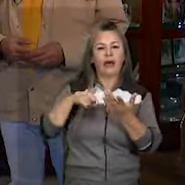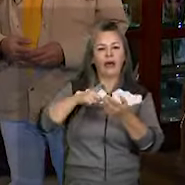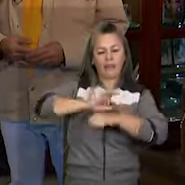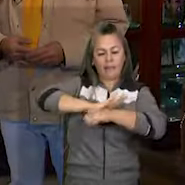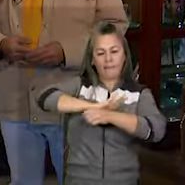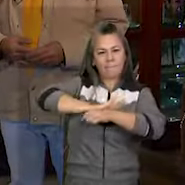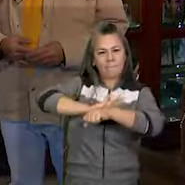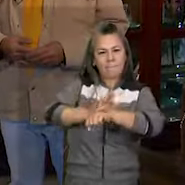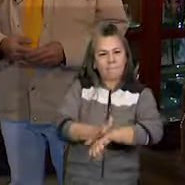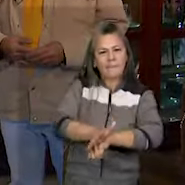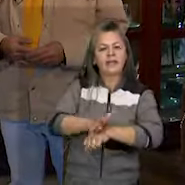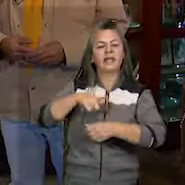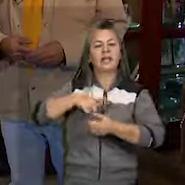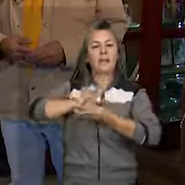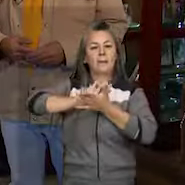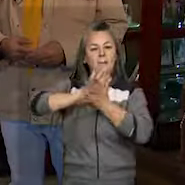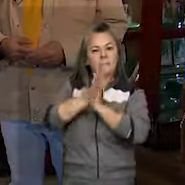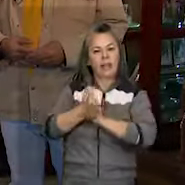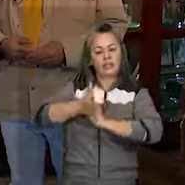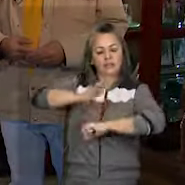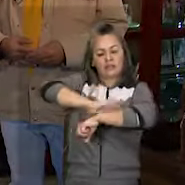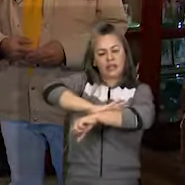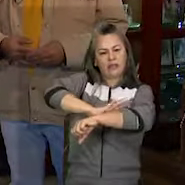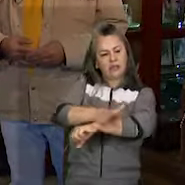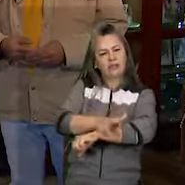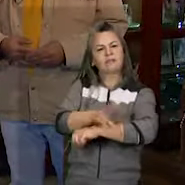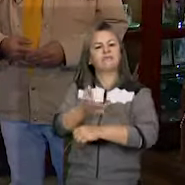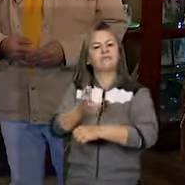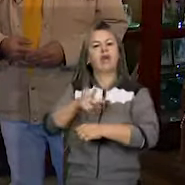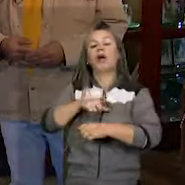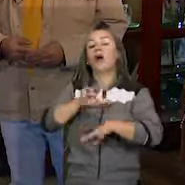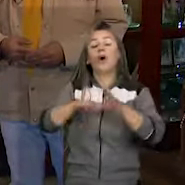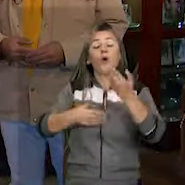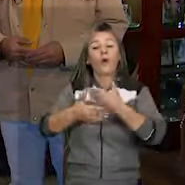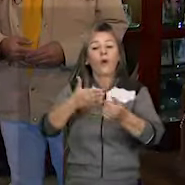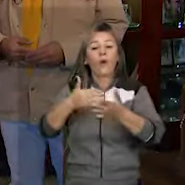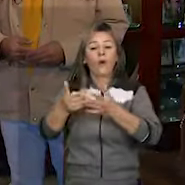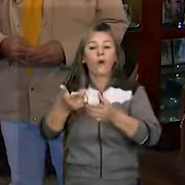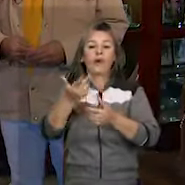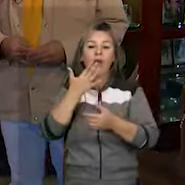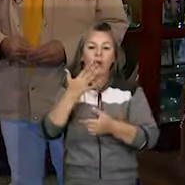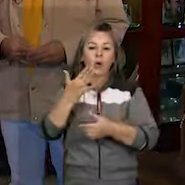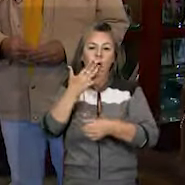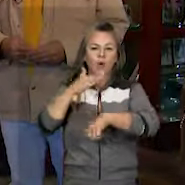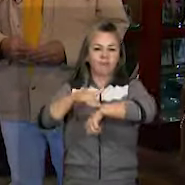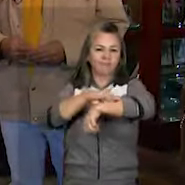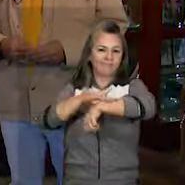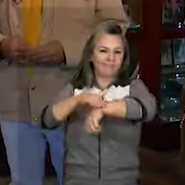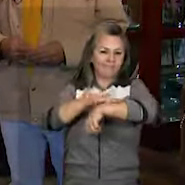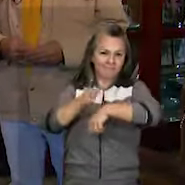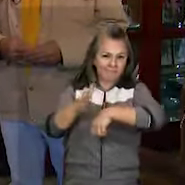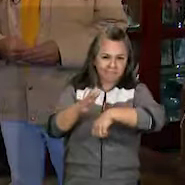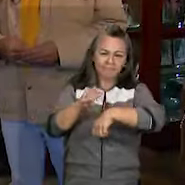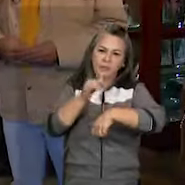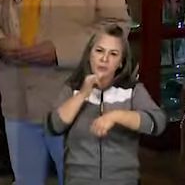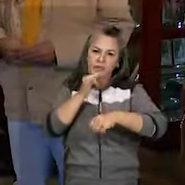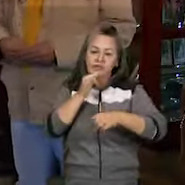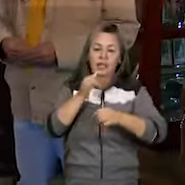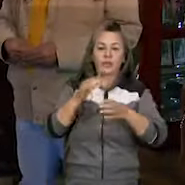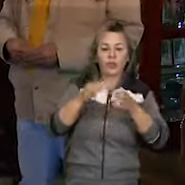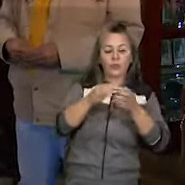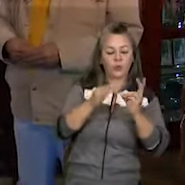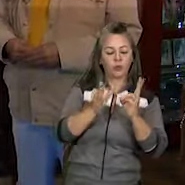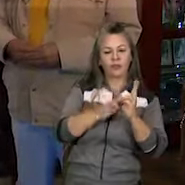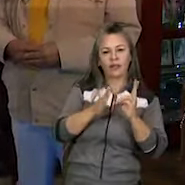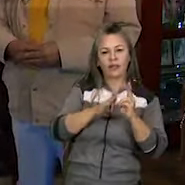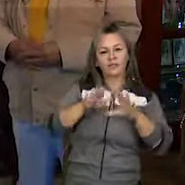seja negra, seja indígena, seja parda no nosso país. Tá? Padre Mauro, muito